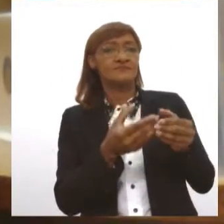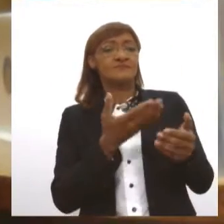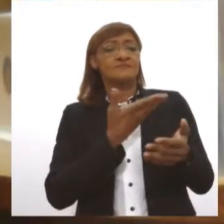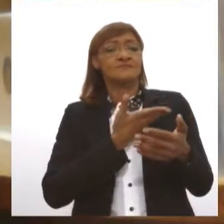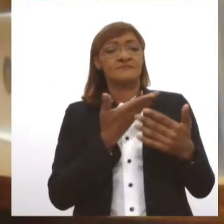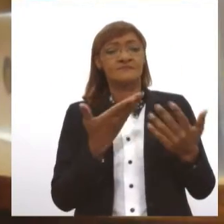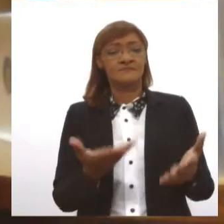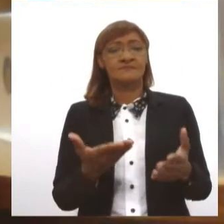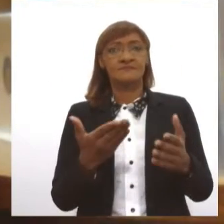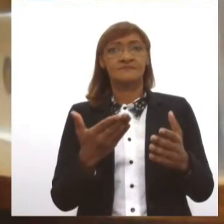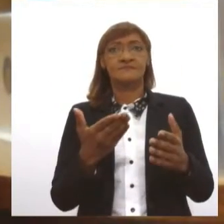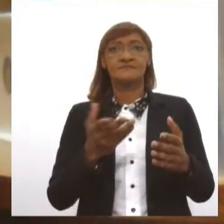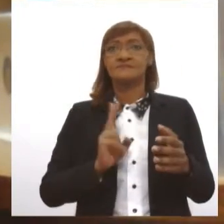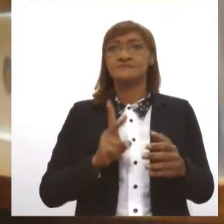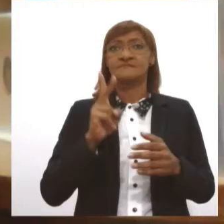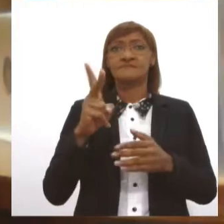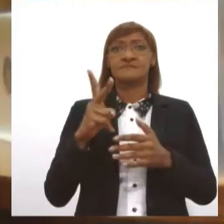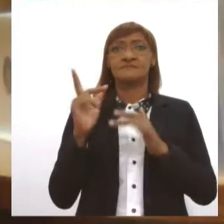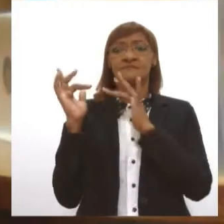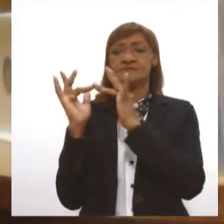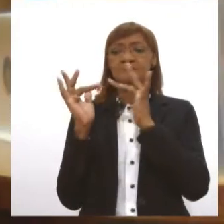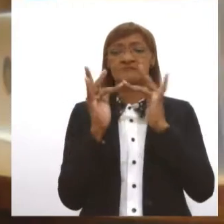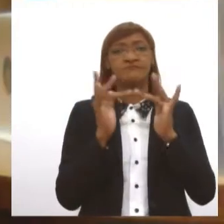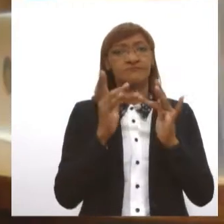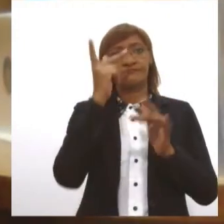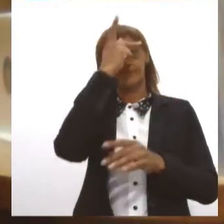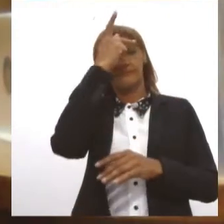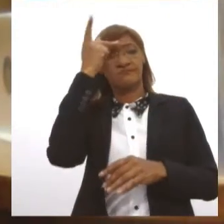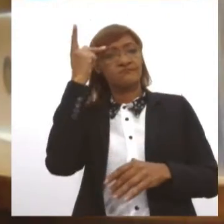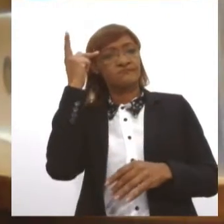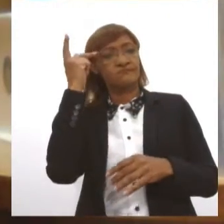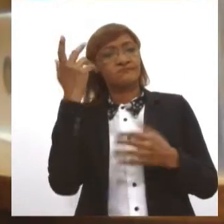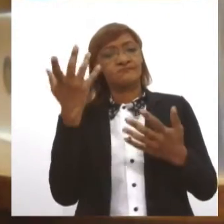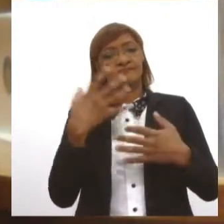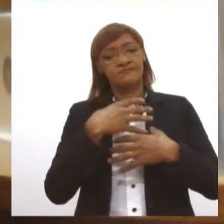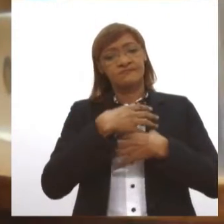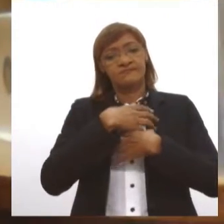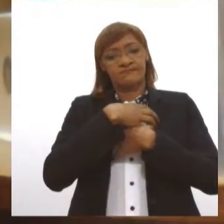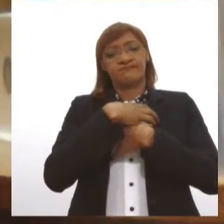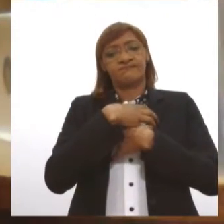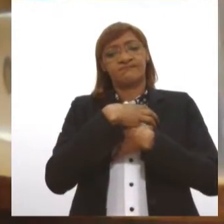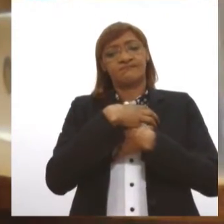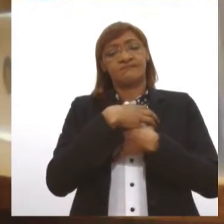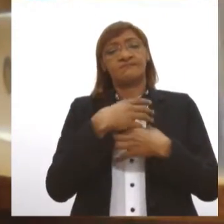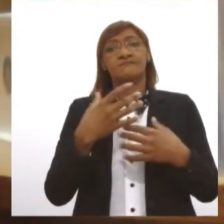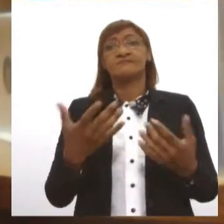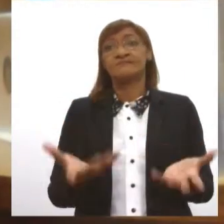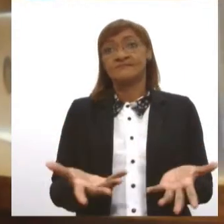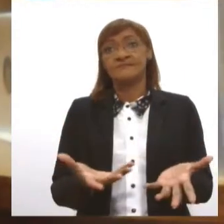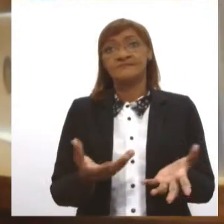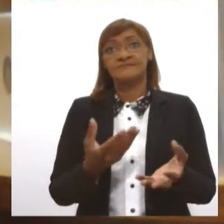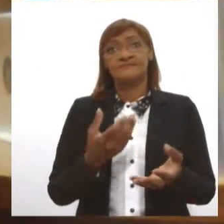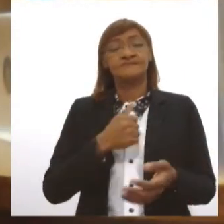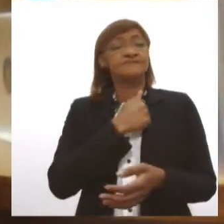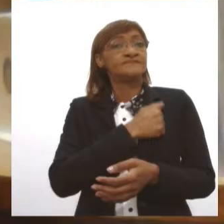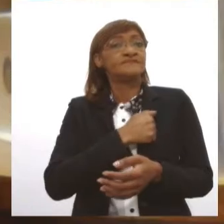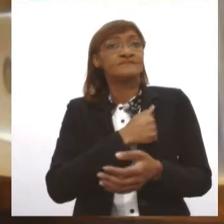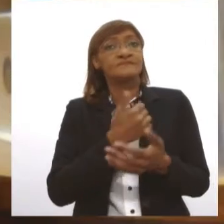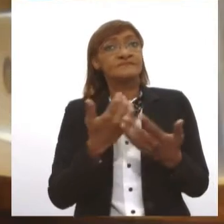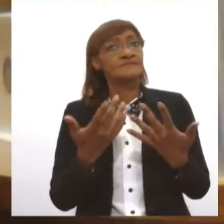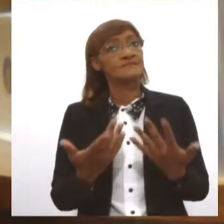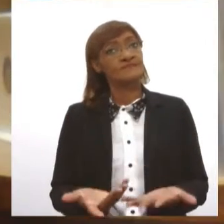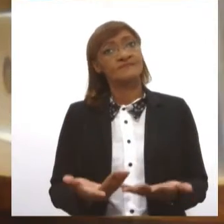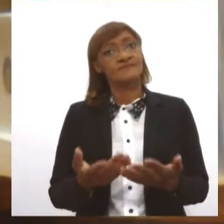pessoas se conectam com pessoas. E isso eles sentiram falta, né? E foi muito importante para a gente, para